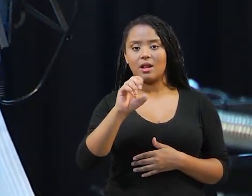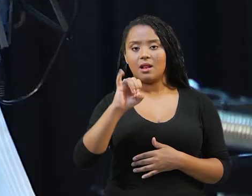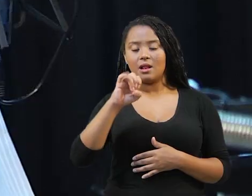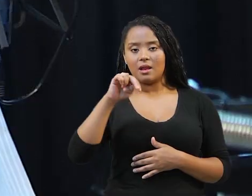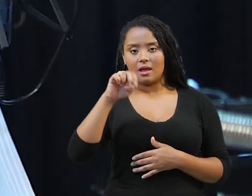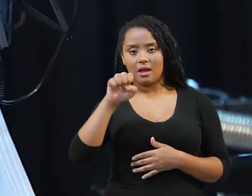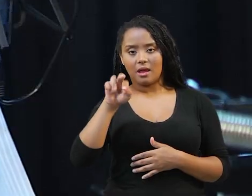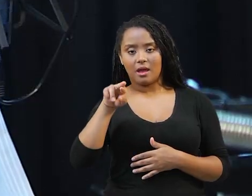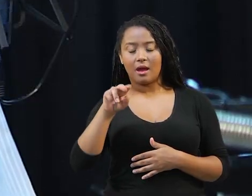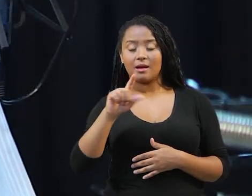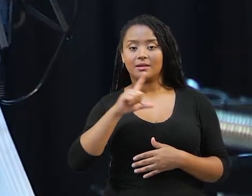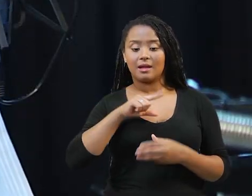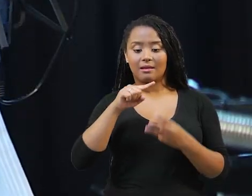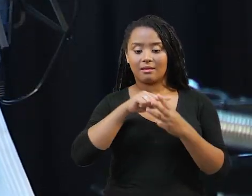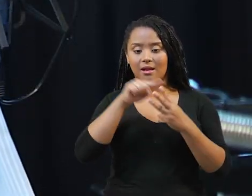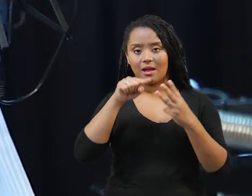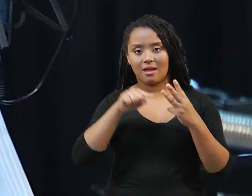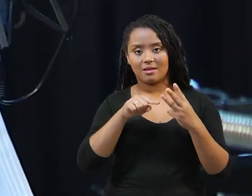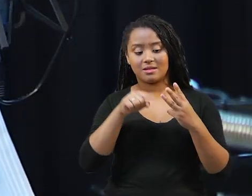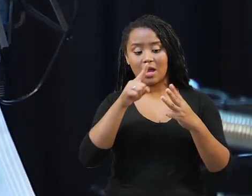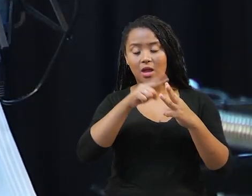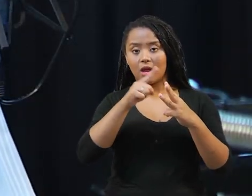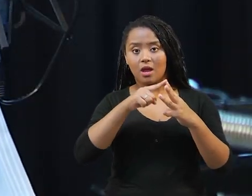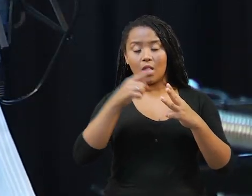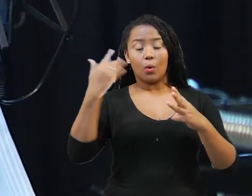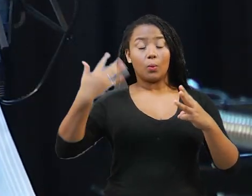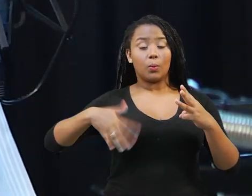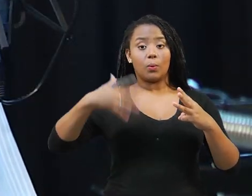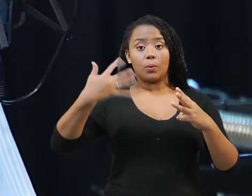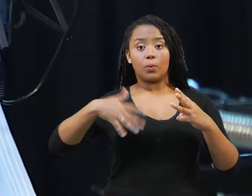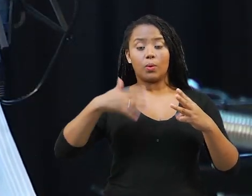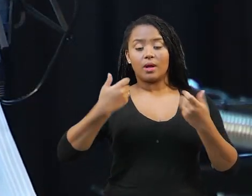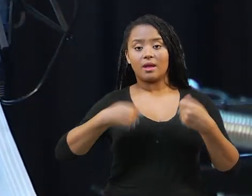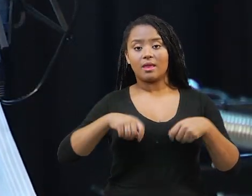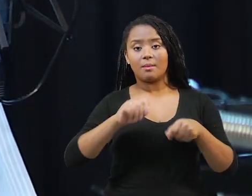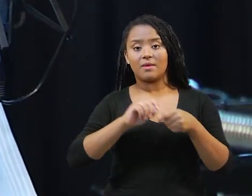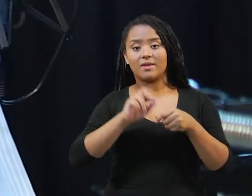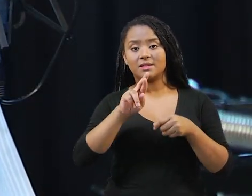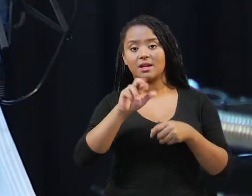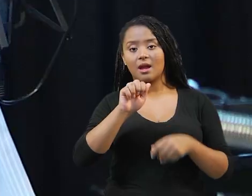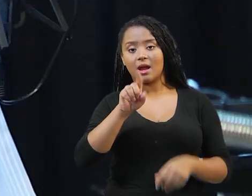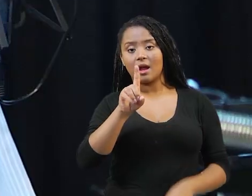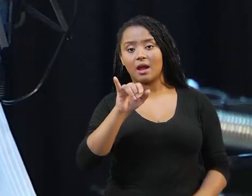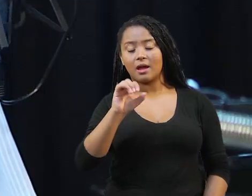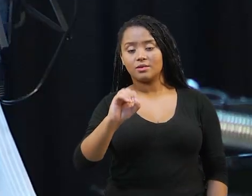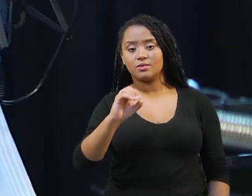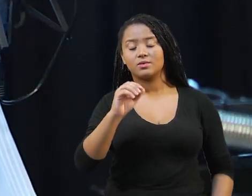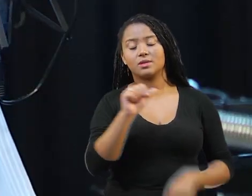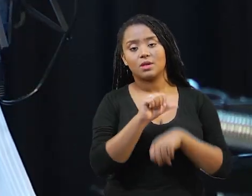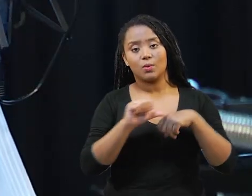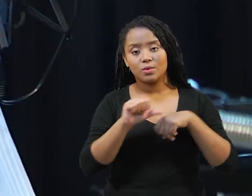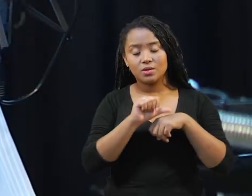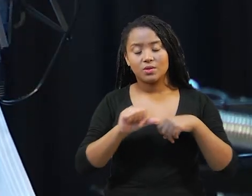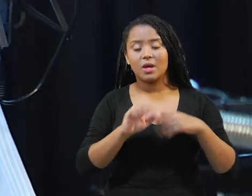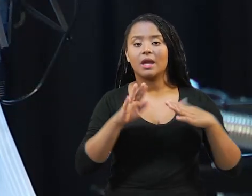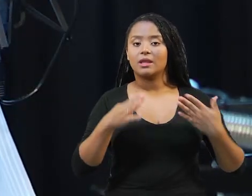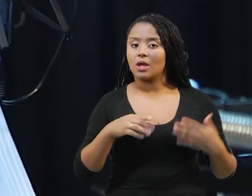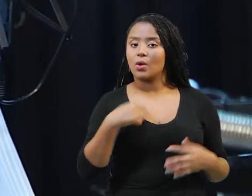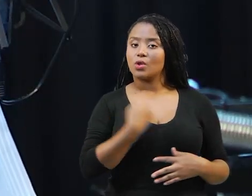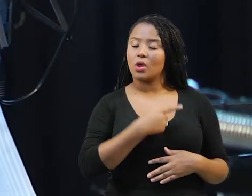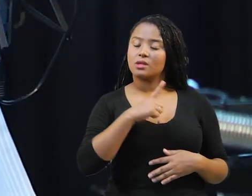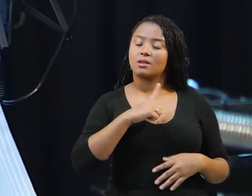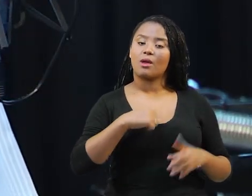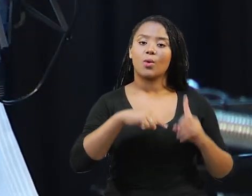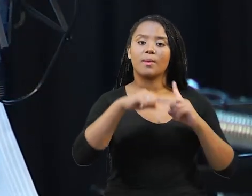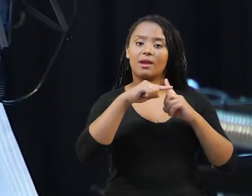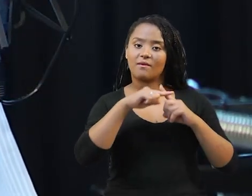Um deles é de altíssima tecnologia, que tem poucos no Brasil, que permitem fazer radiocirurgia. Então, realmente, nós